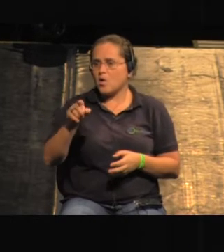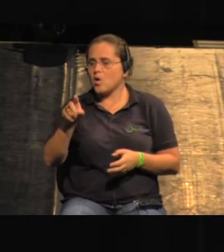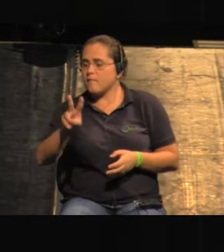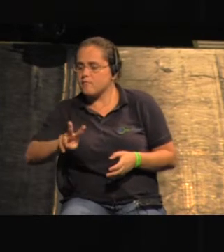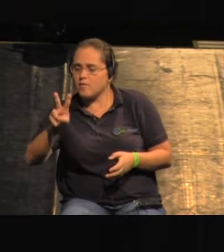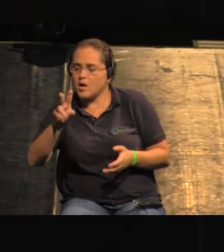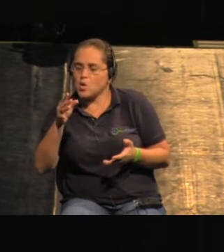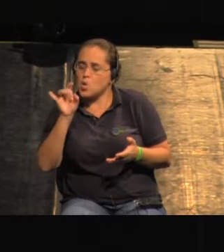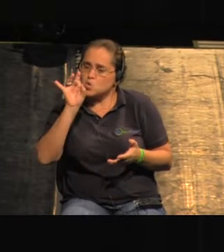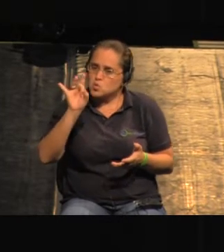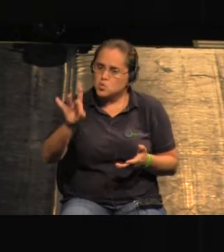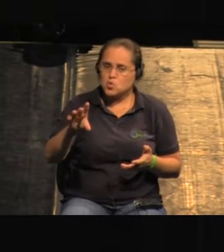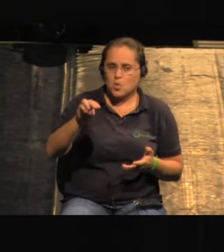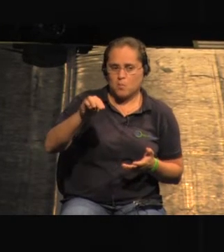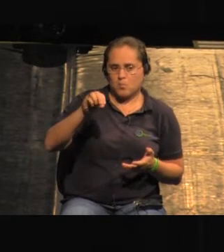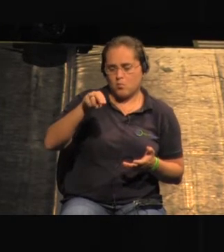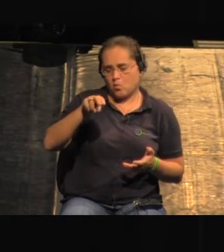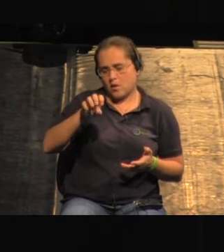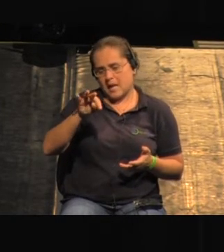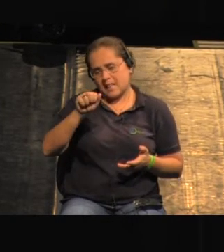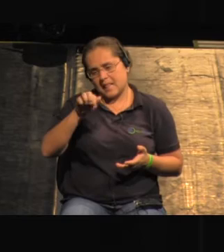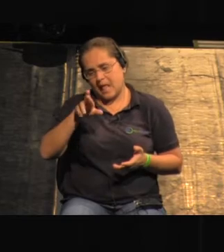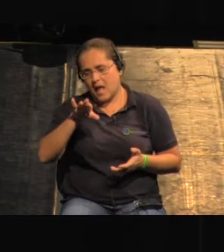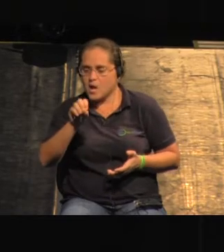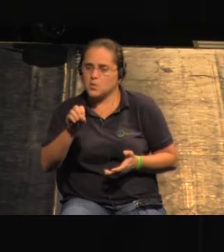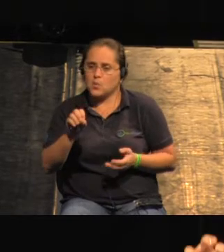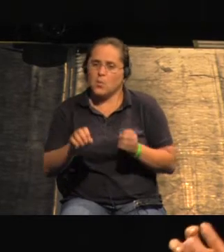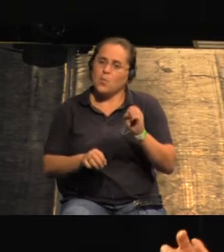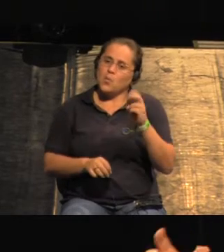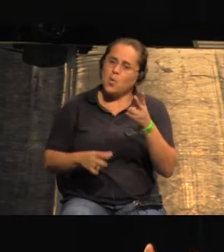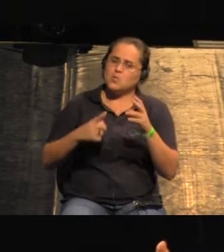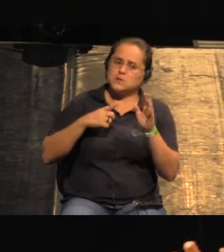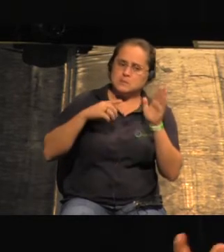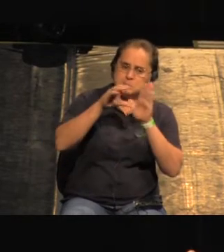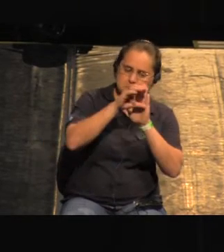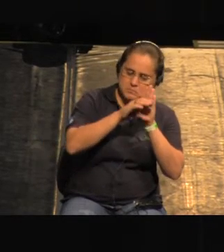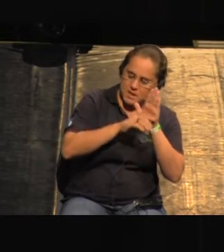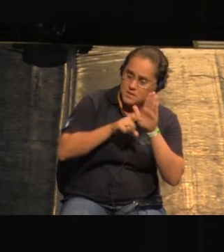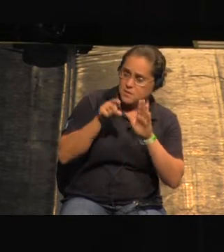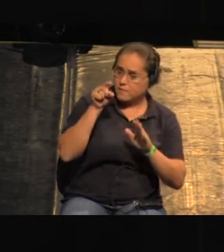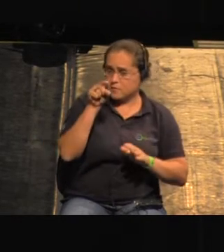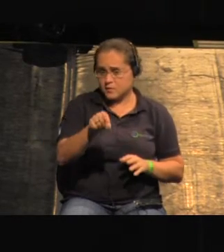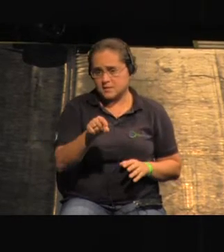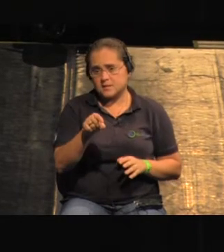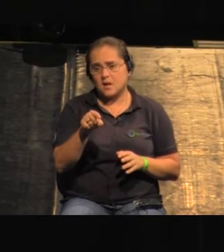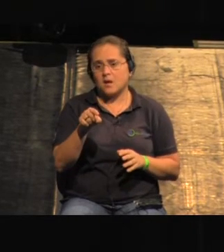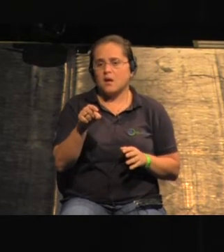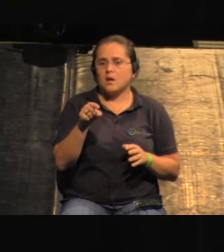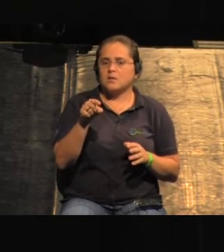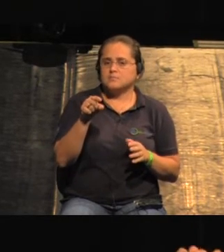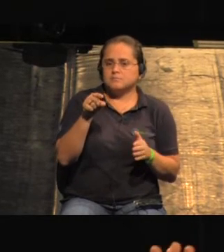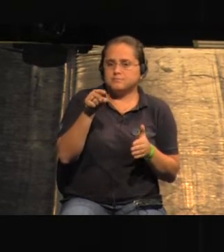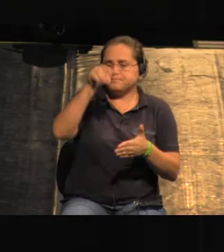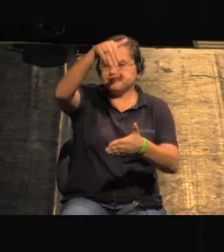valor? É um valor monetário, somente monetário, ou há certas características que